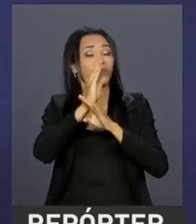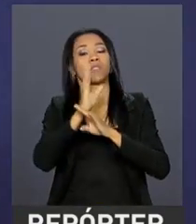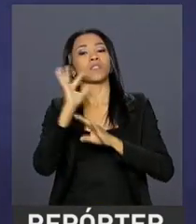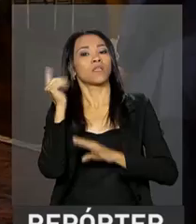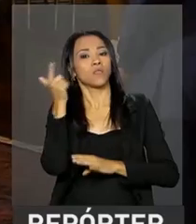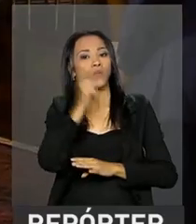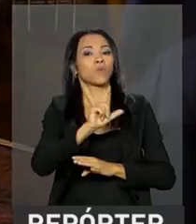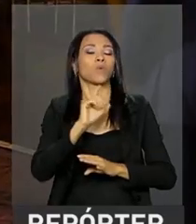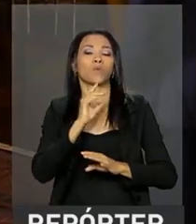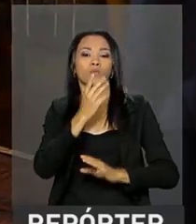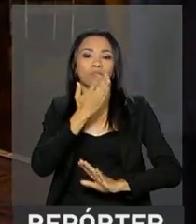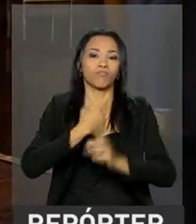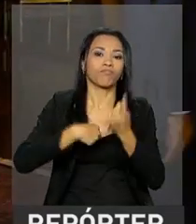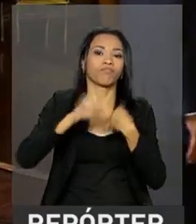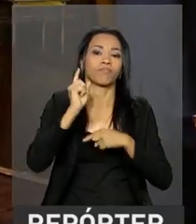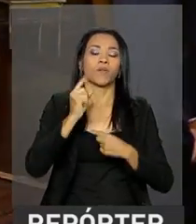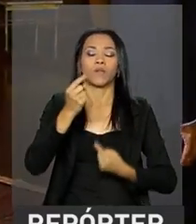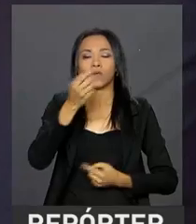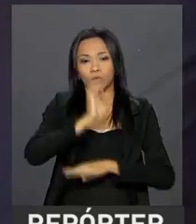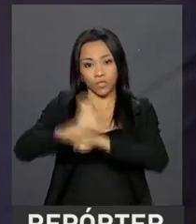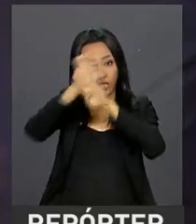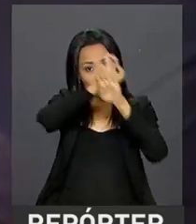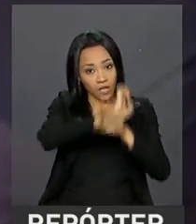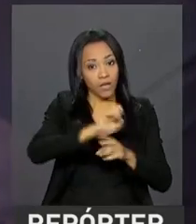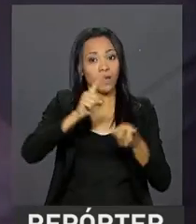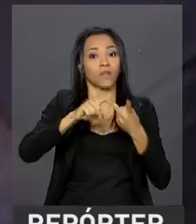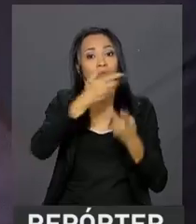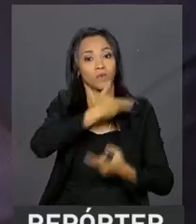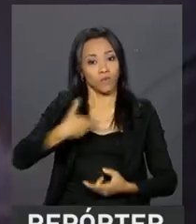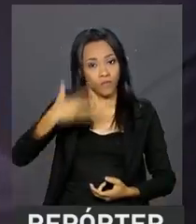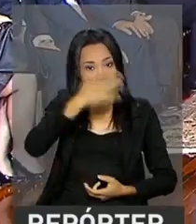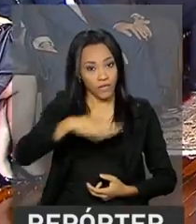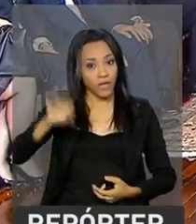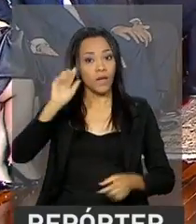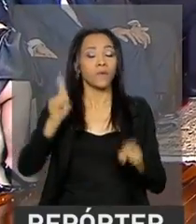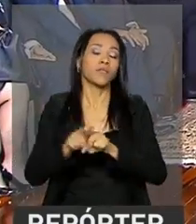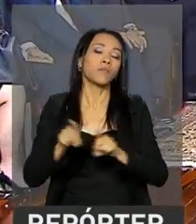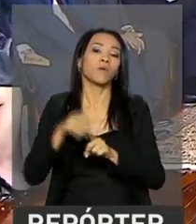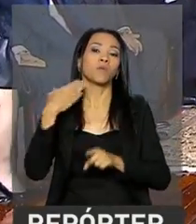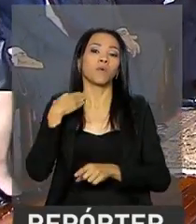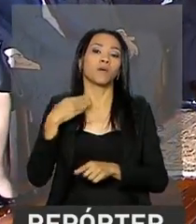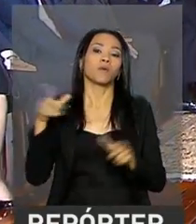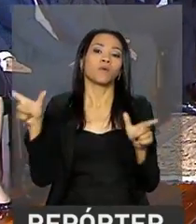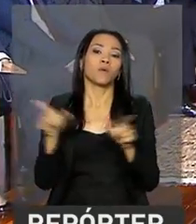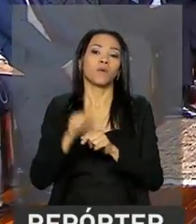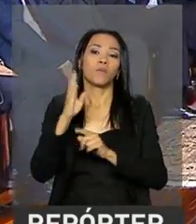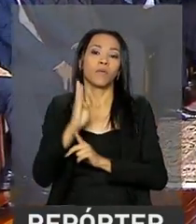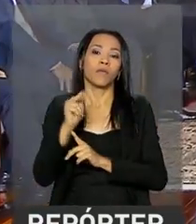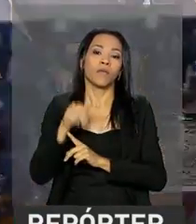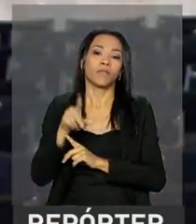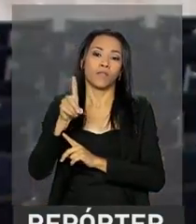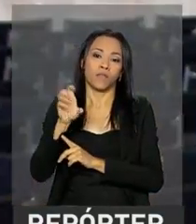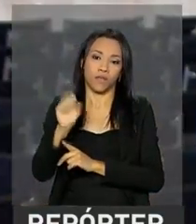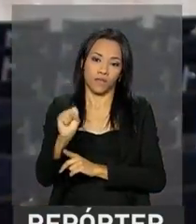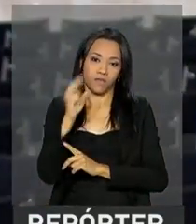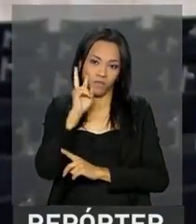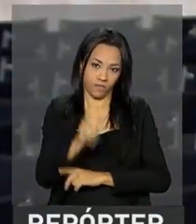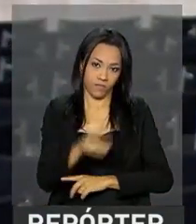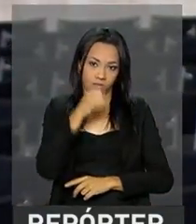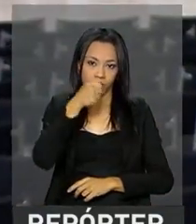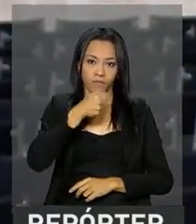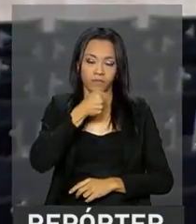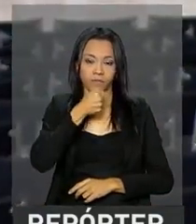união os estados e também o banco vamos ouvir a fala do presidente